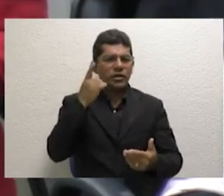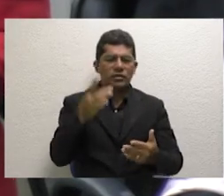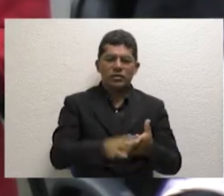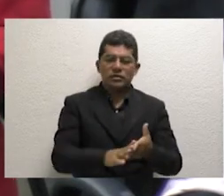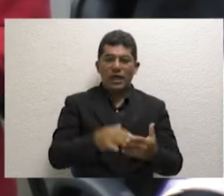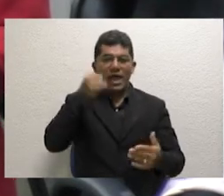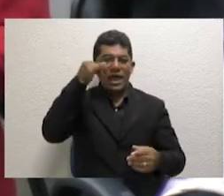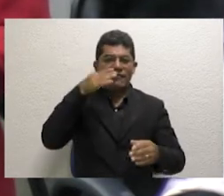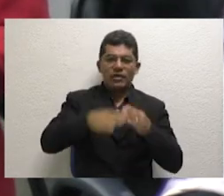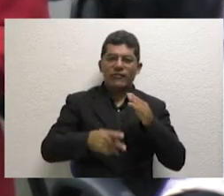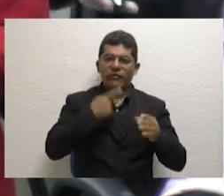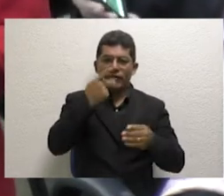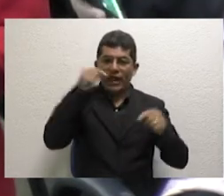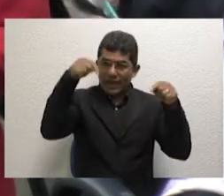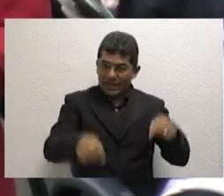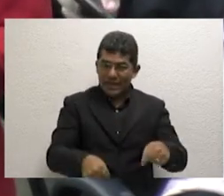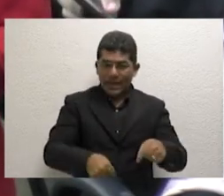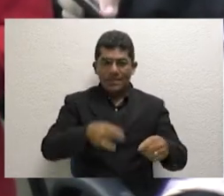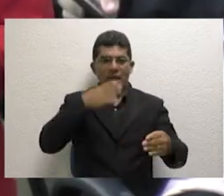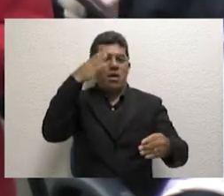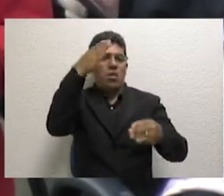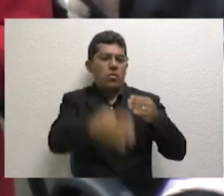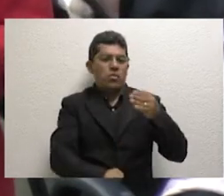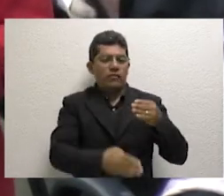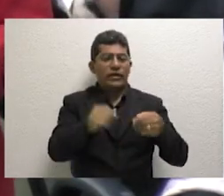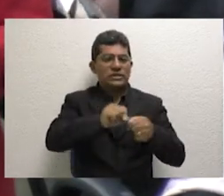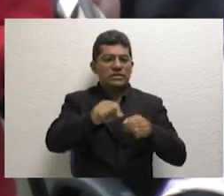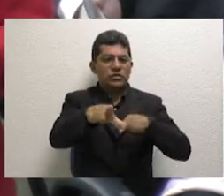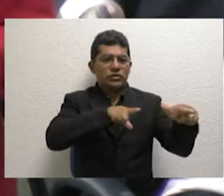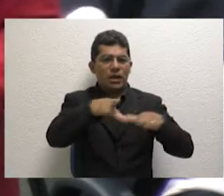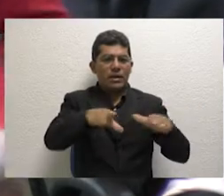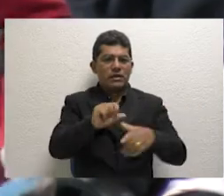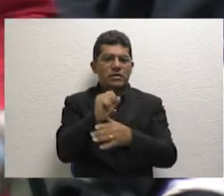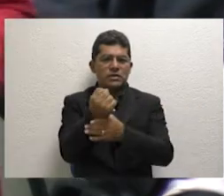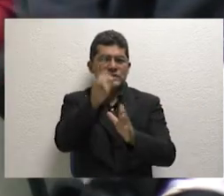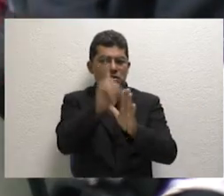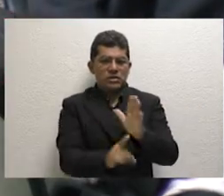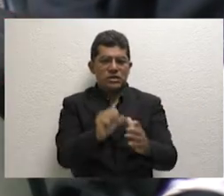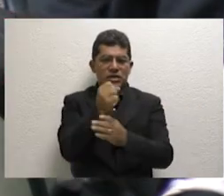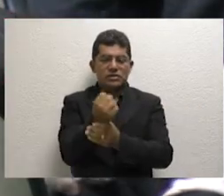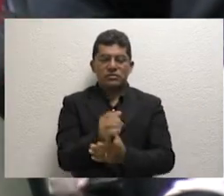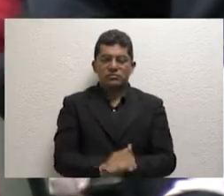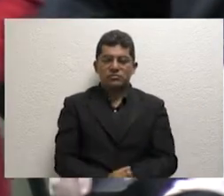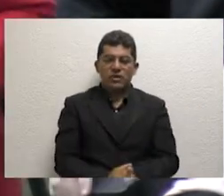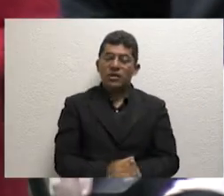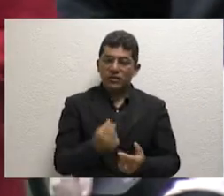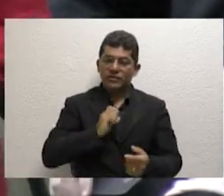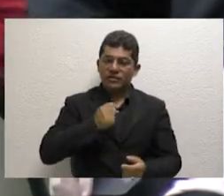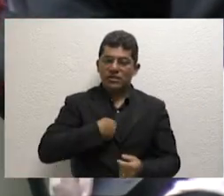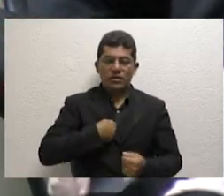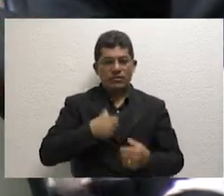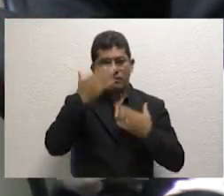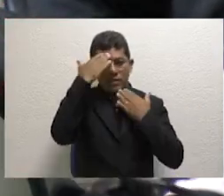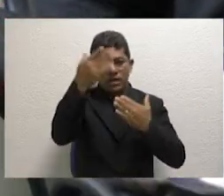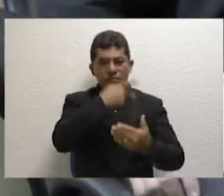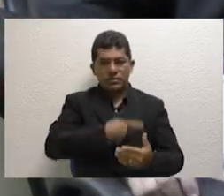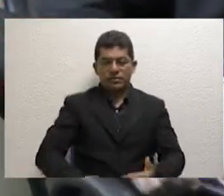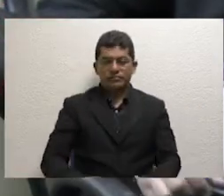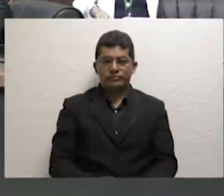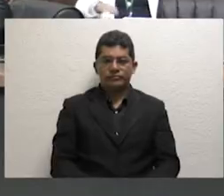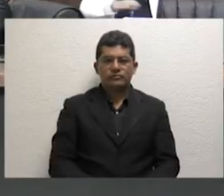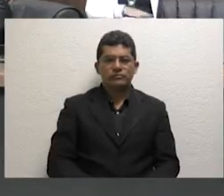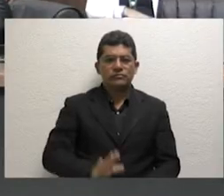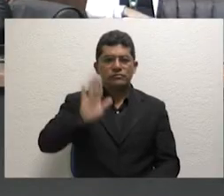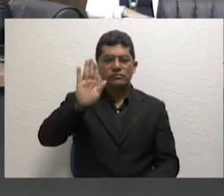impedida nenhuma mulher seja impedida de exercer o seu direito e o seu dever constitucional de fiscalizar obrigado presidente senhor presidente